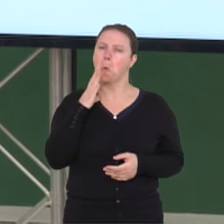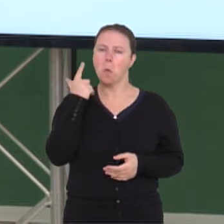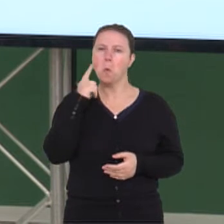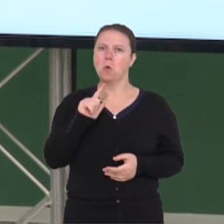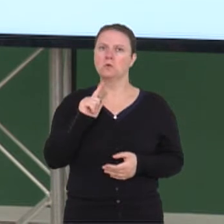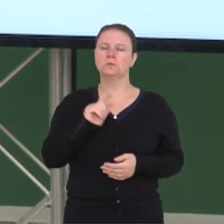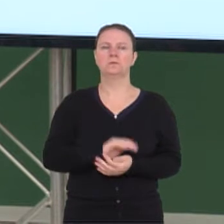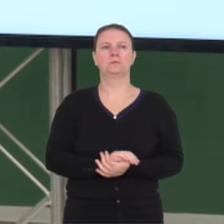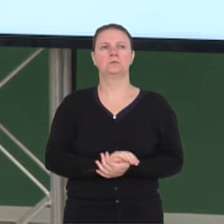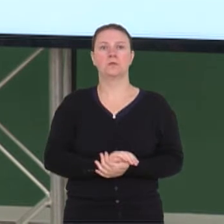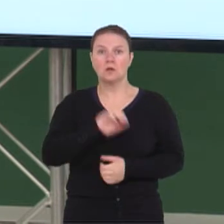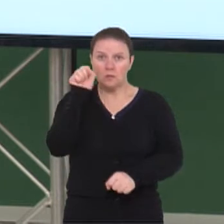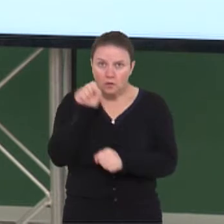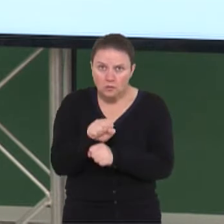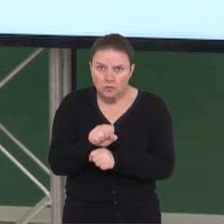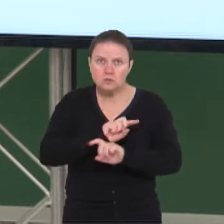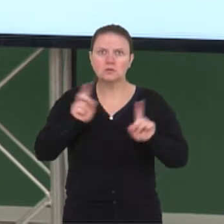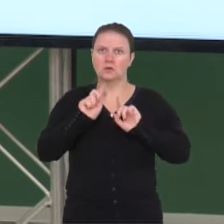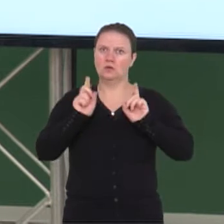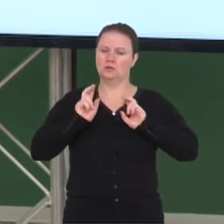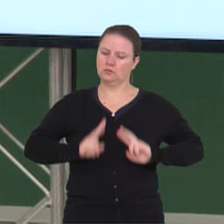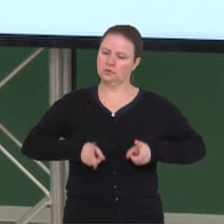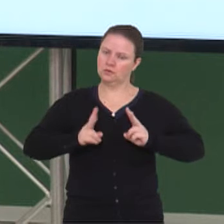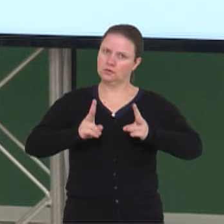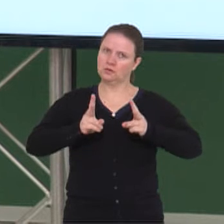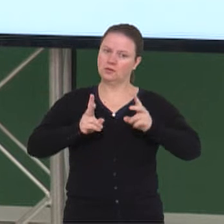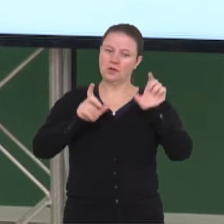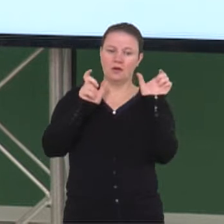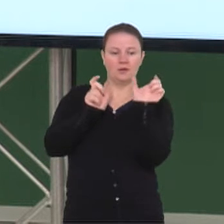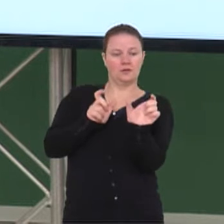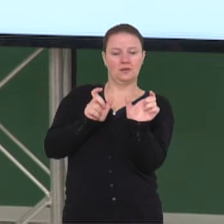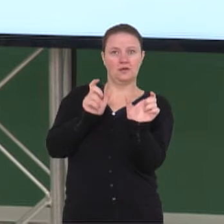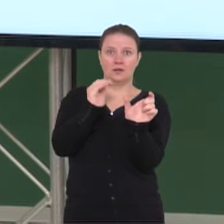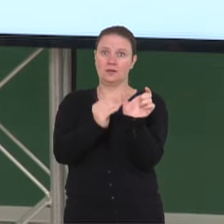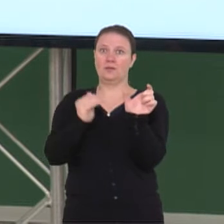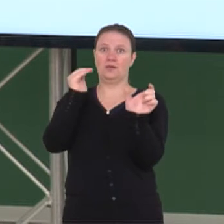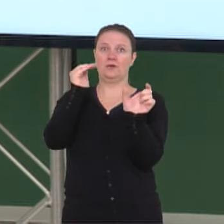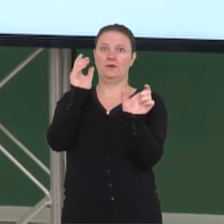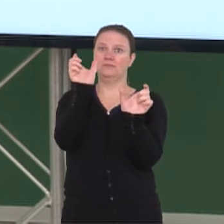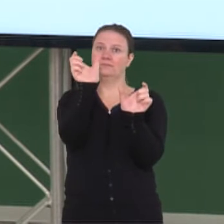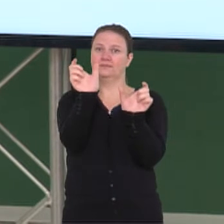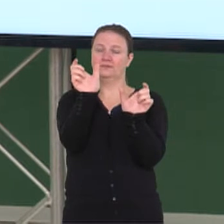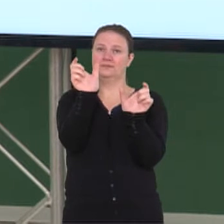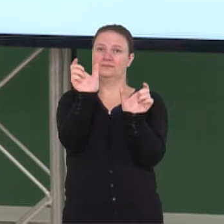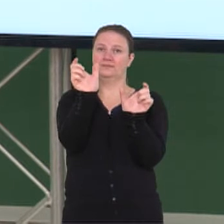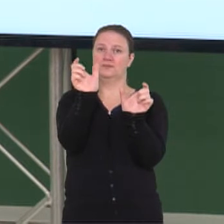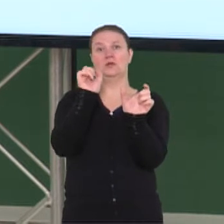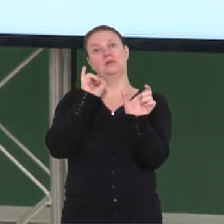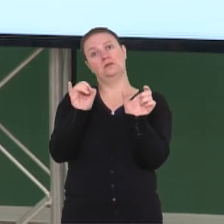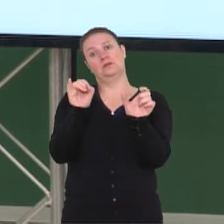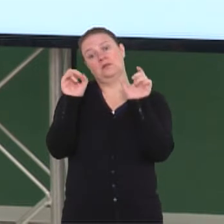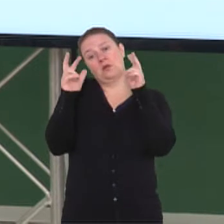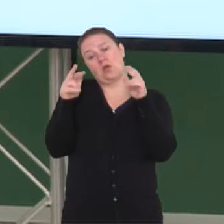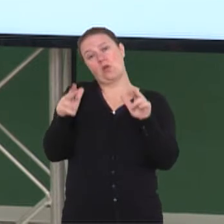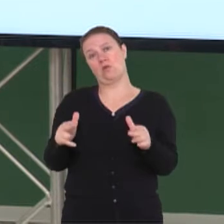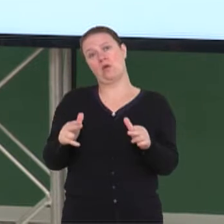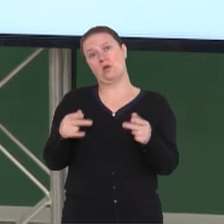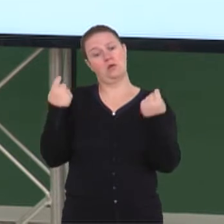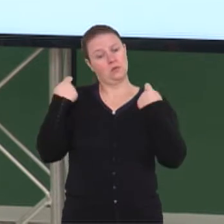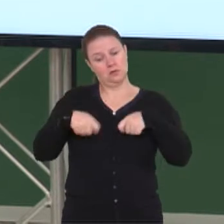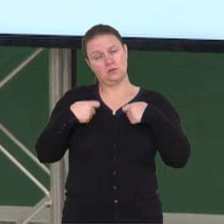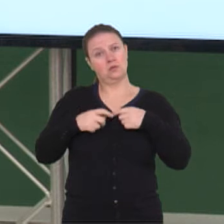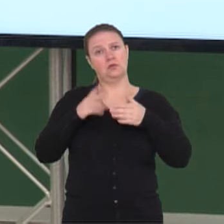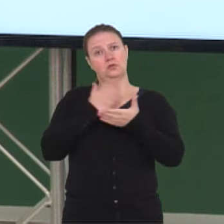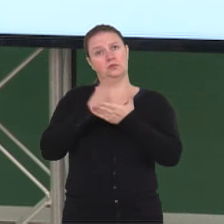Parou a divisão? Não. Olha o meu resto aqui maior que o meu coeficiente. Se ele for igual, eu ainda tenho que dividir. Então temos que ir à